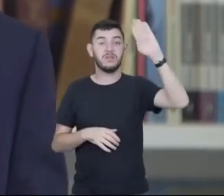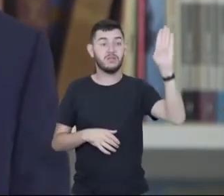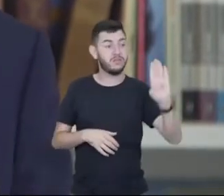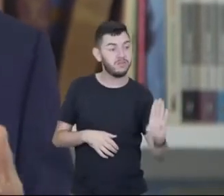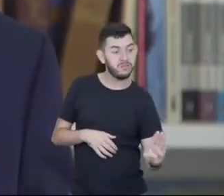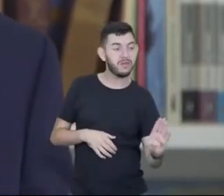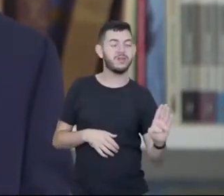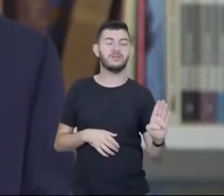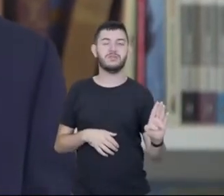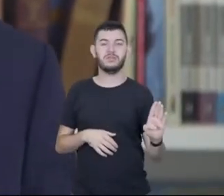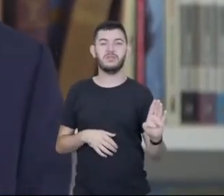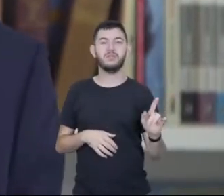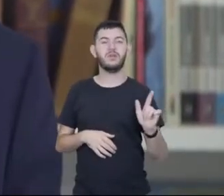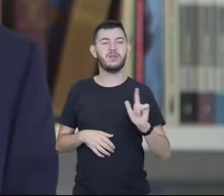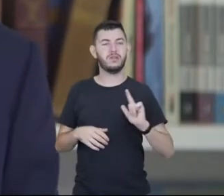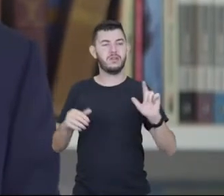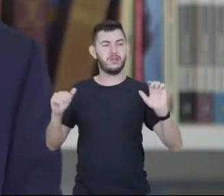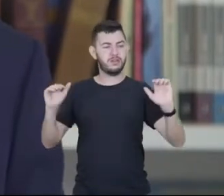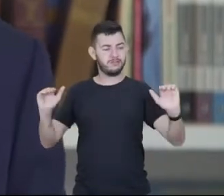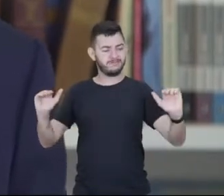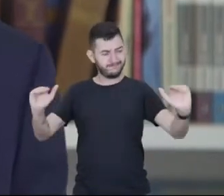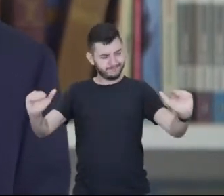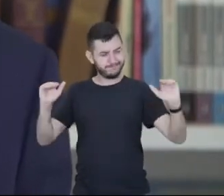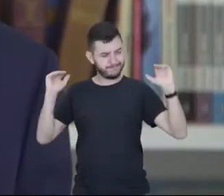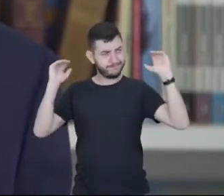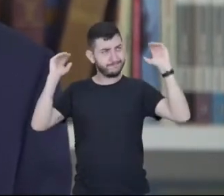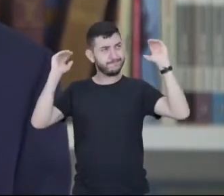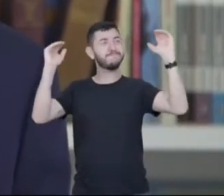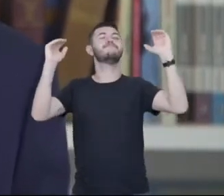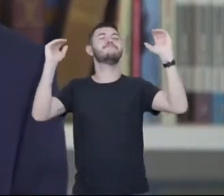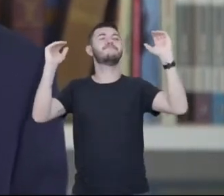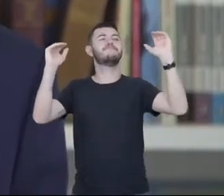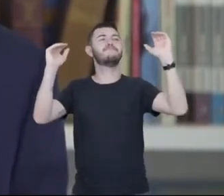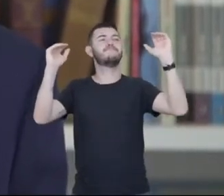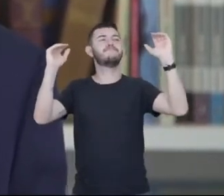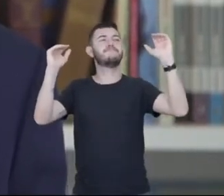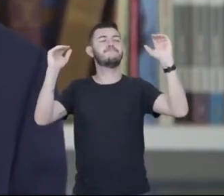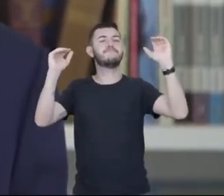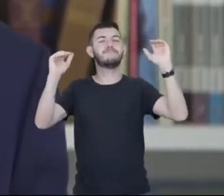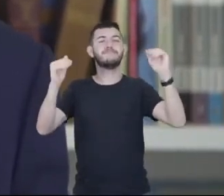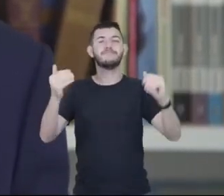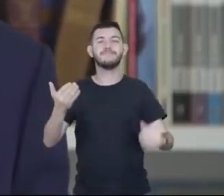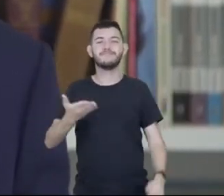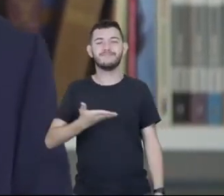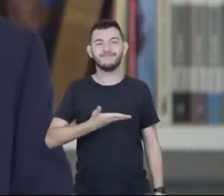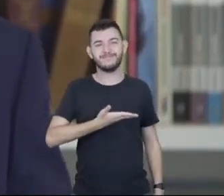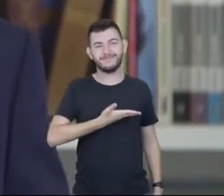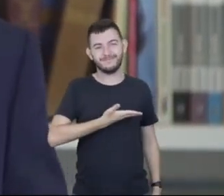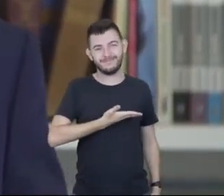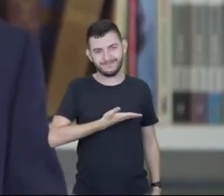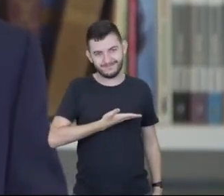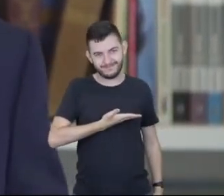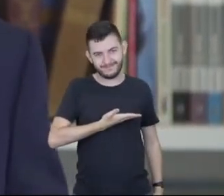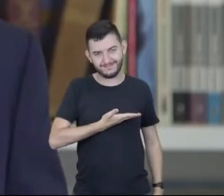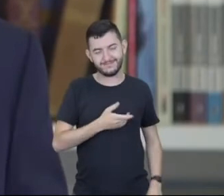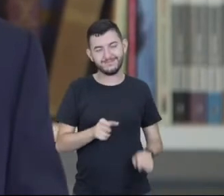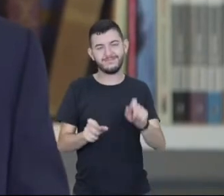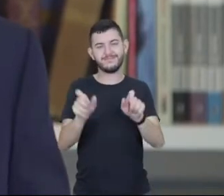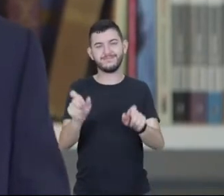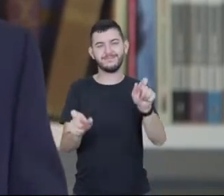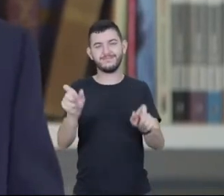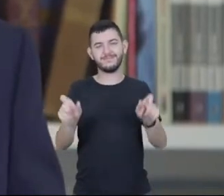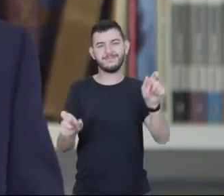grandeza no mundo Olá amigas e amigos política se